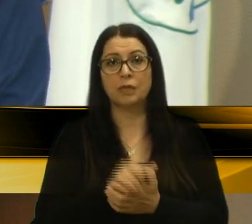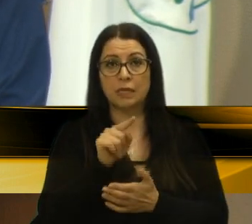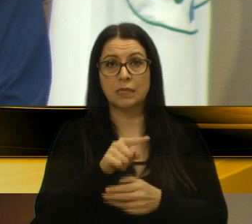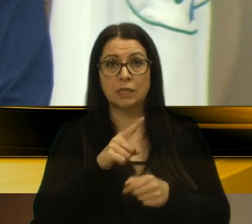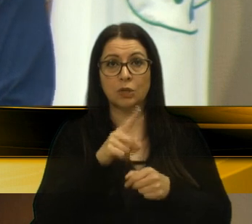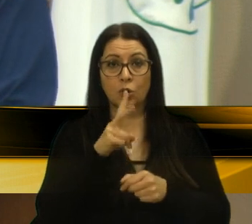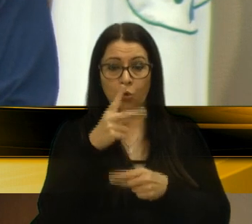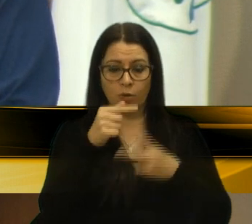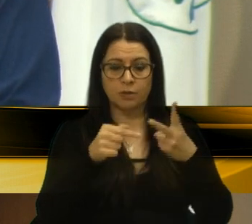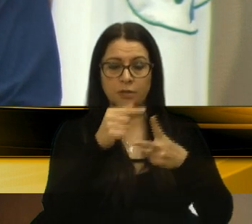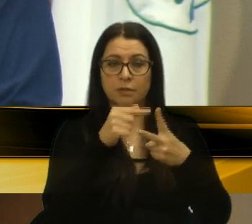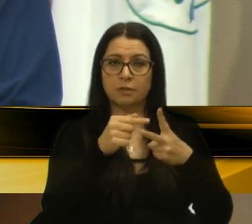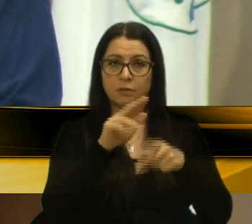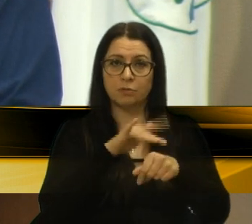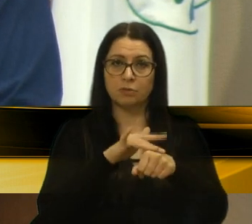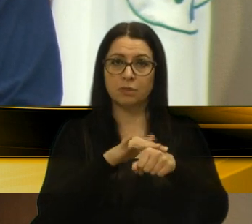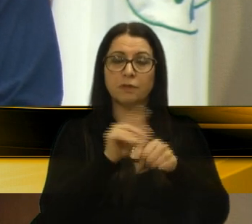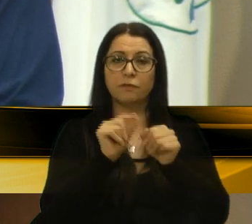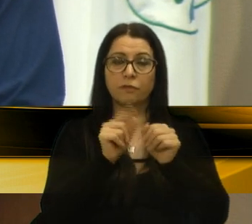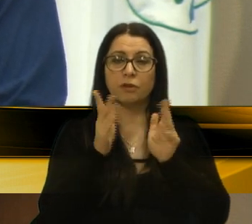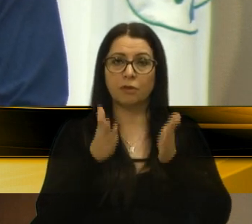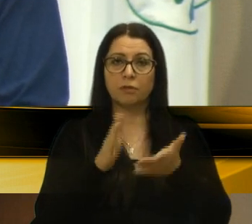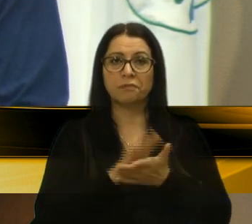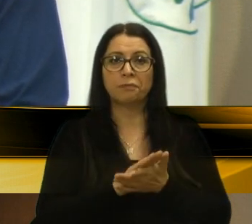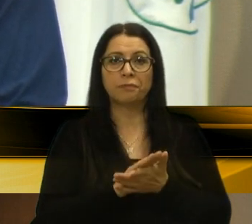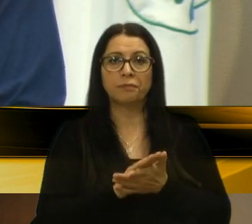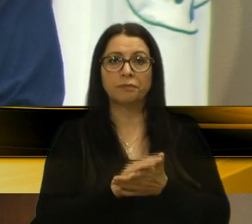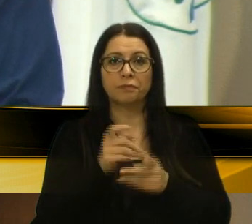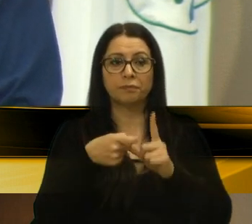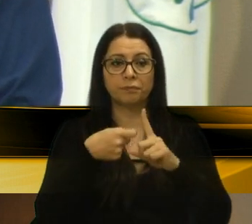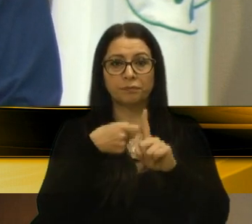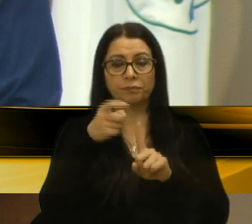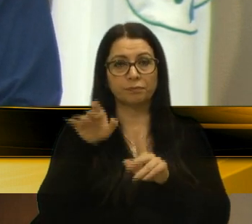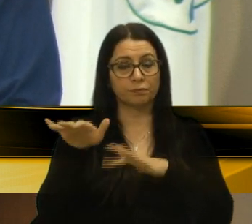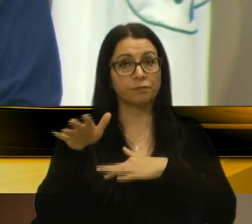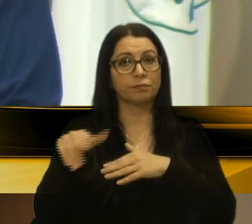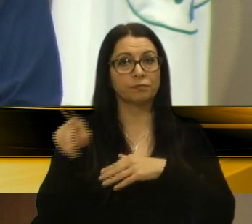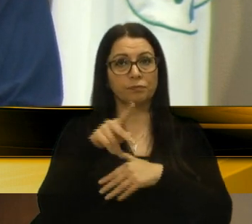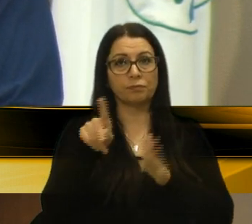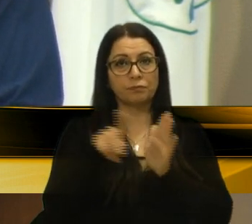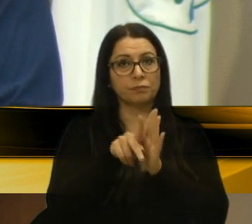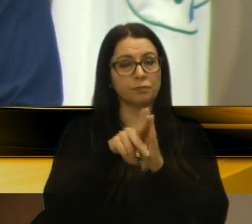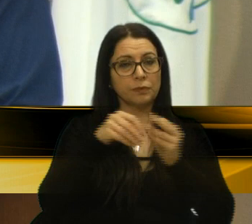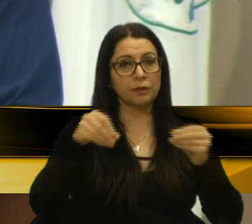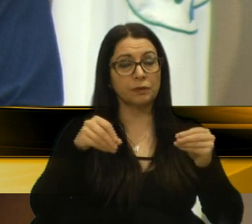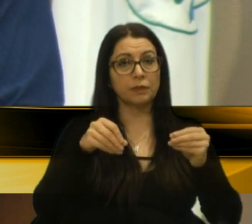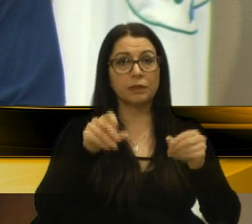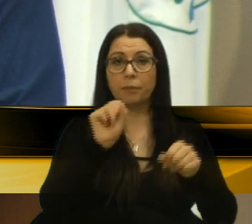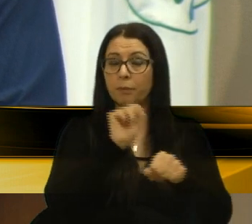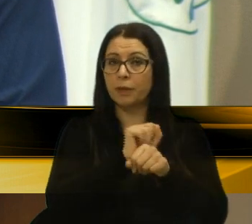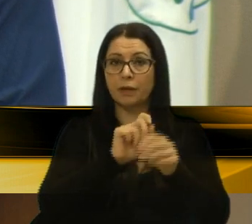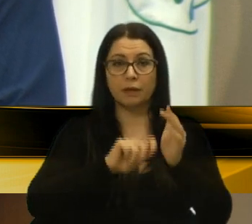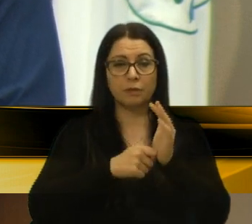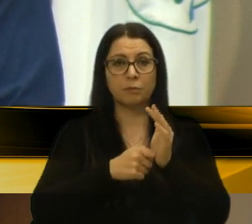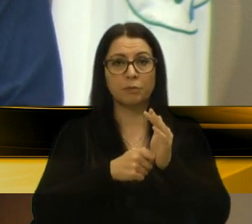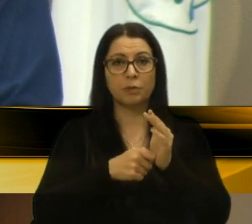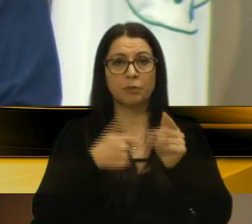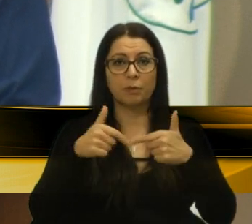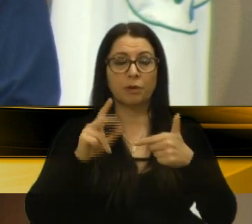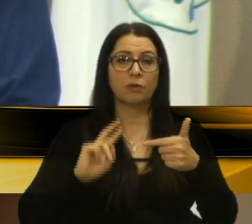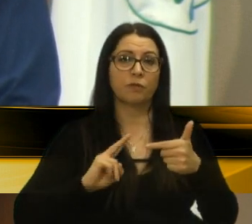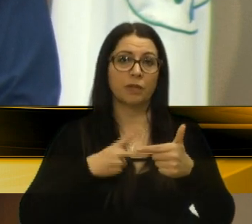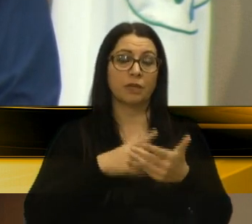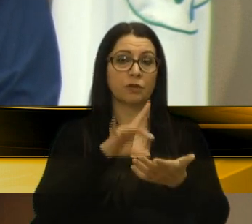2 casos registrados foram agora em setembro. As propriedades estão interditadas pelo Serviço Veterinário